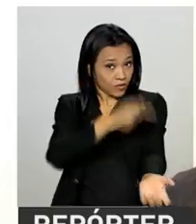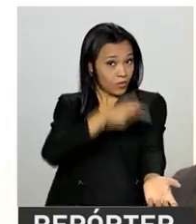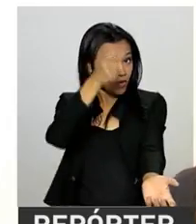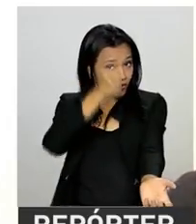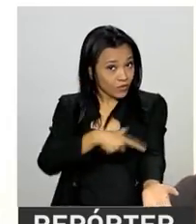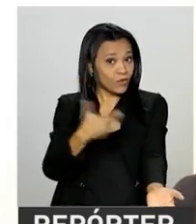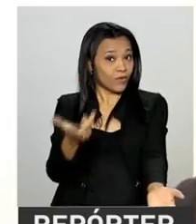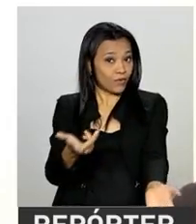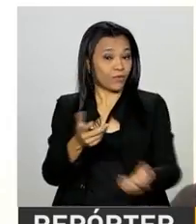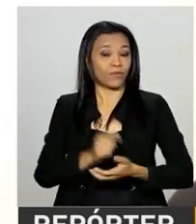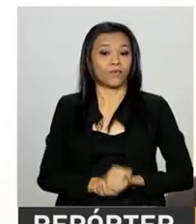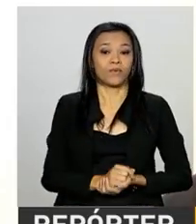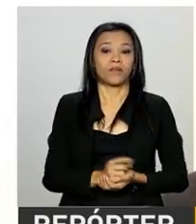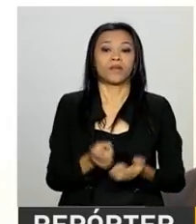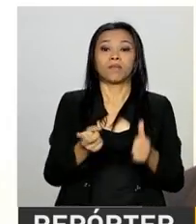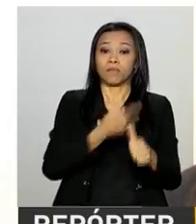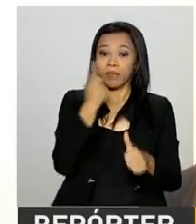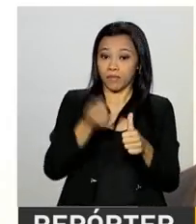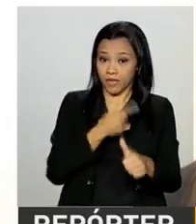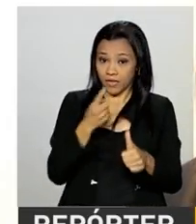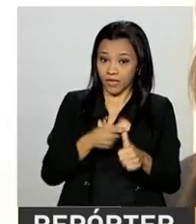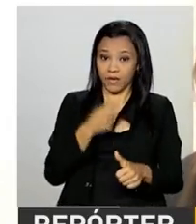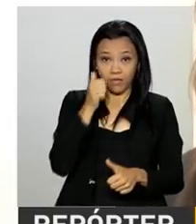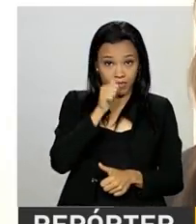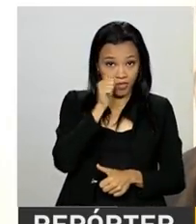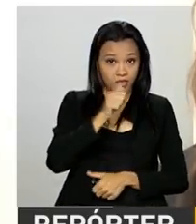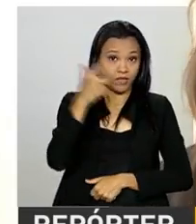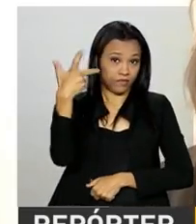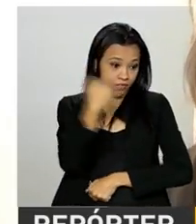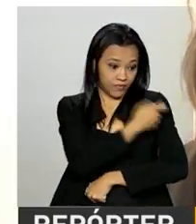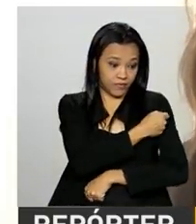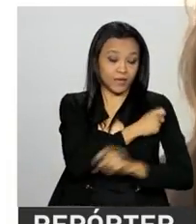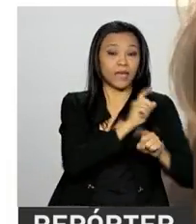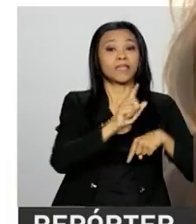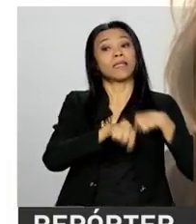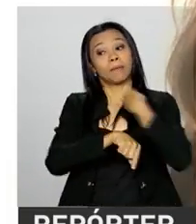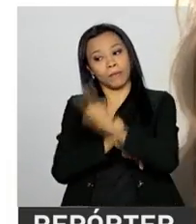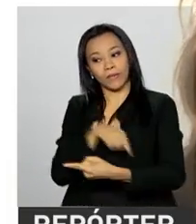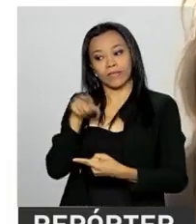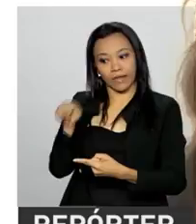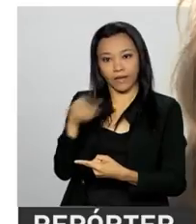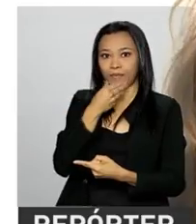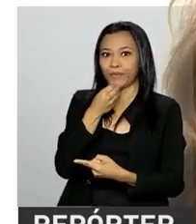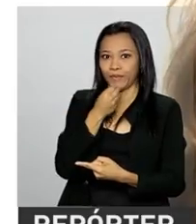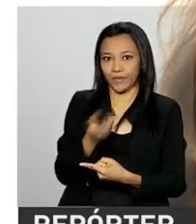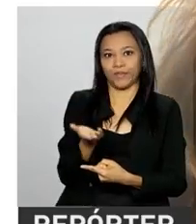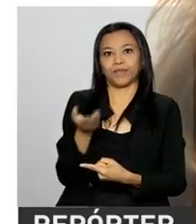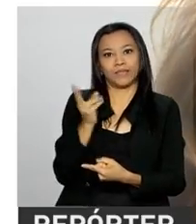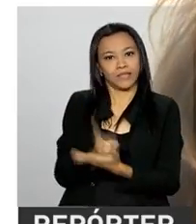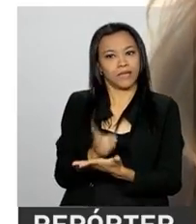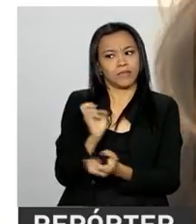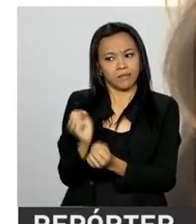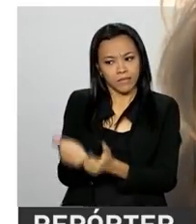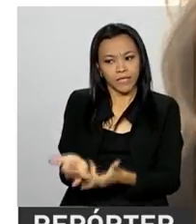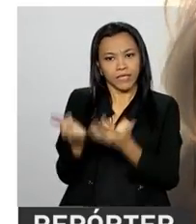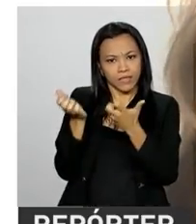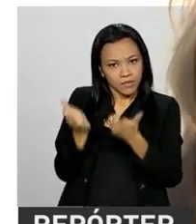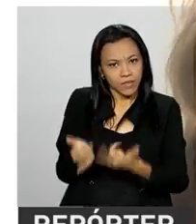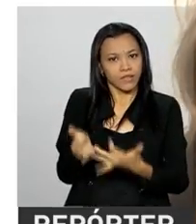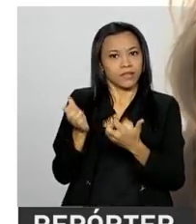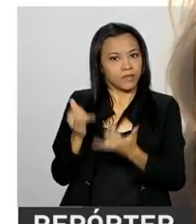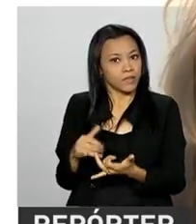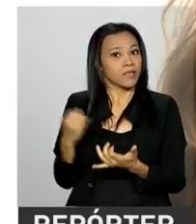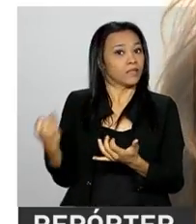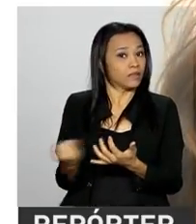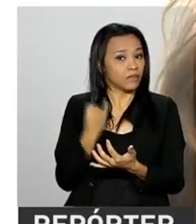gente faz primeiro a vacinação dela para ele ver que não tem muito problema e depois a gente tenta convencer ele vai sempre explicando a importância da